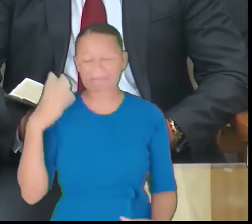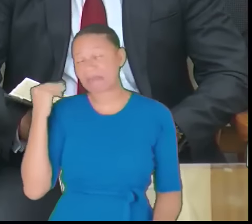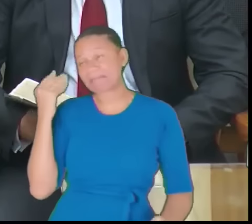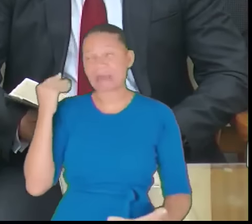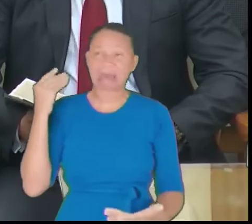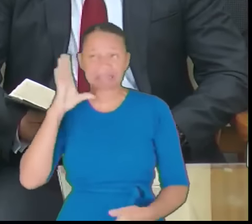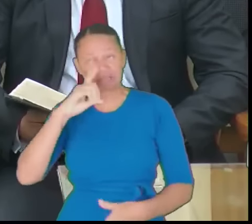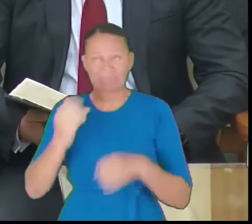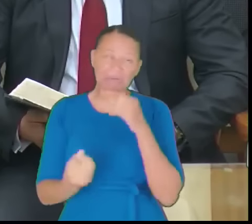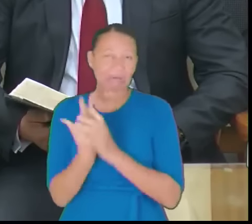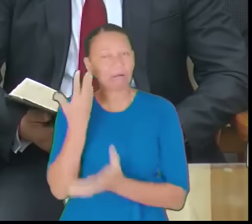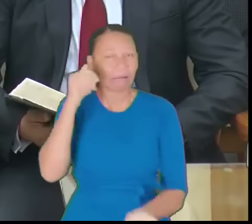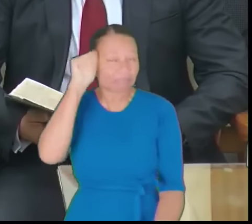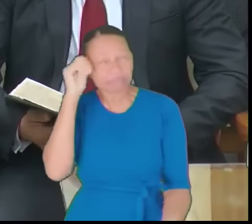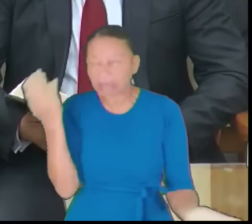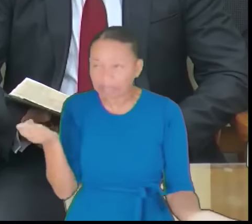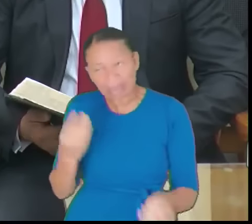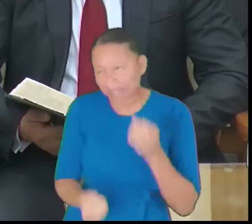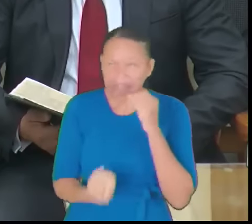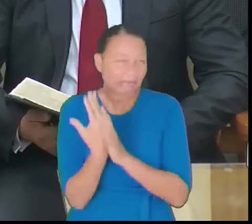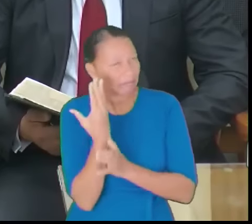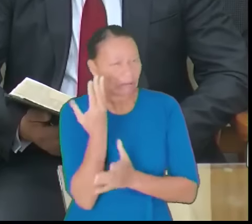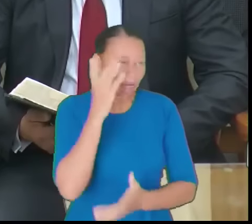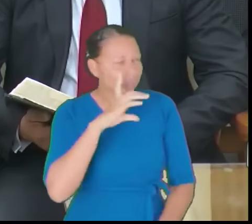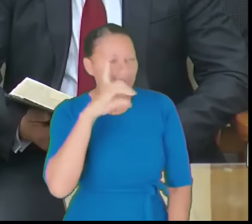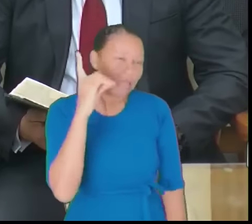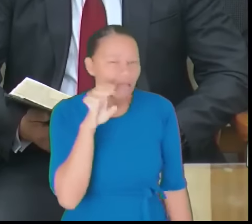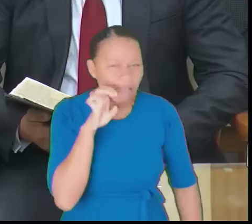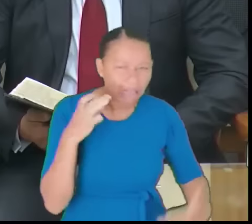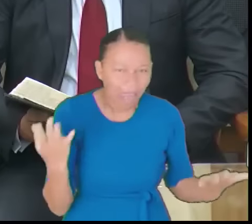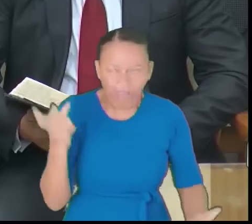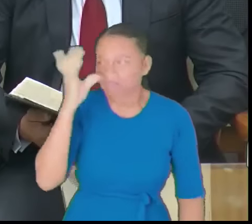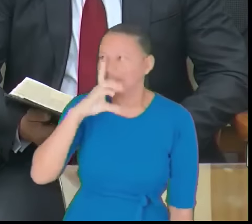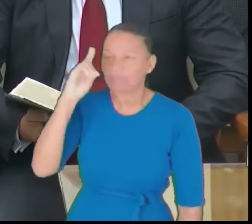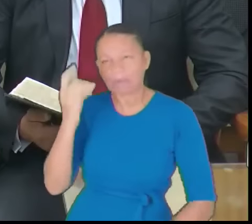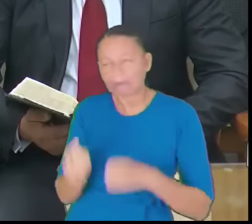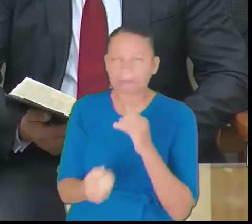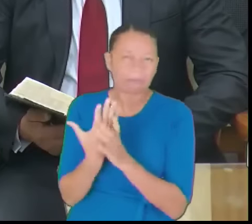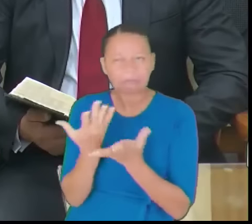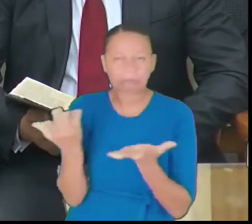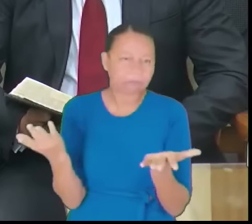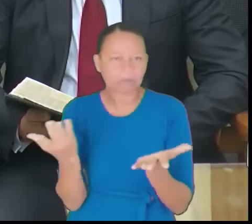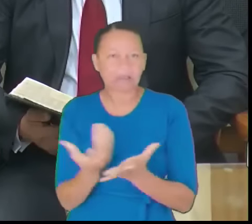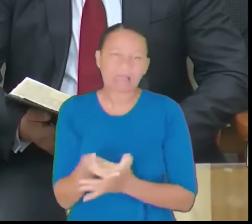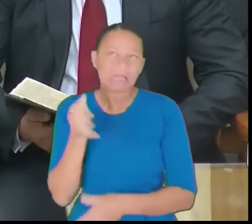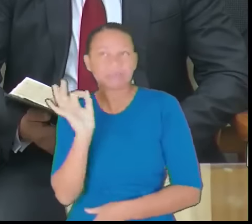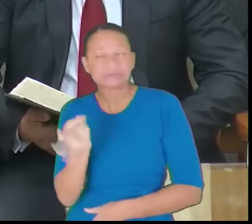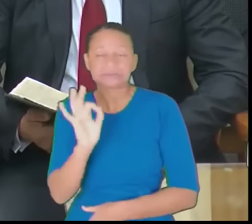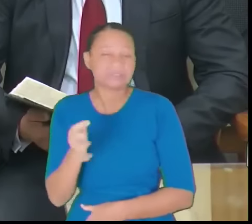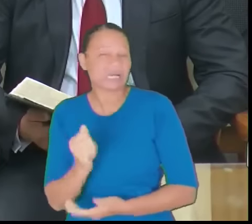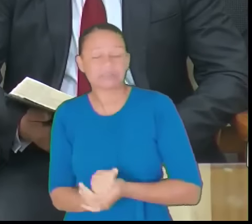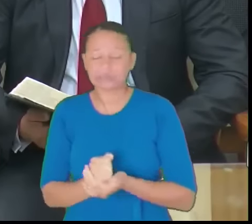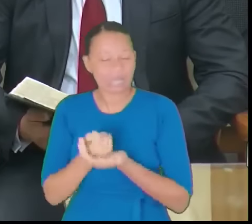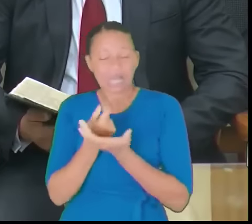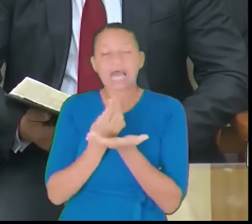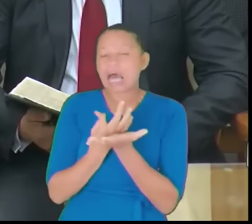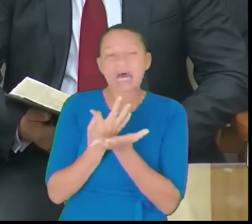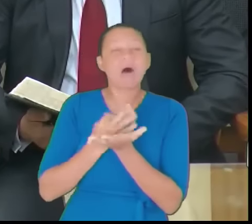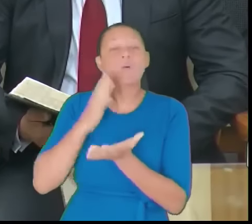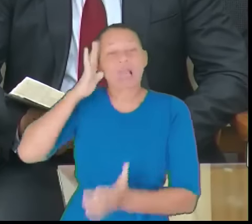Que conversa que Deus criou Eva? Que conversa que Deus foi quem criou? O certo é a teoria da evolução. Quem